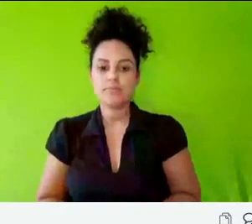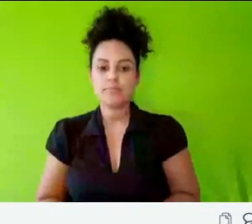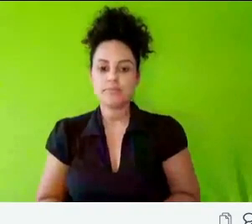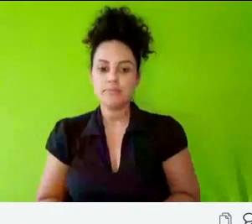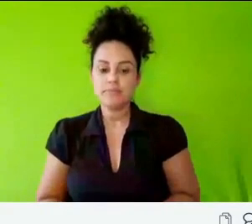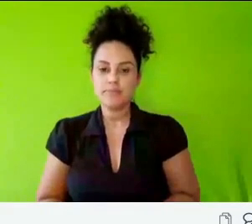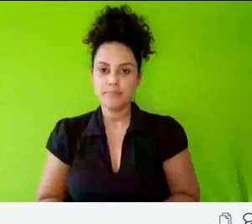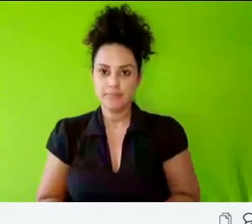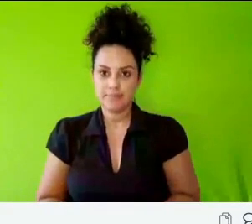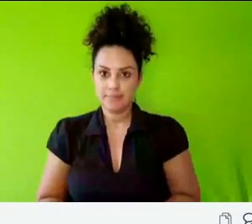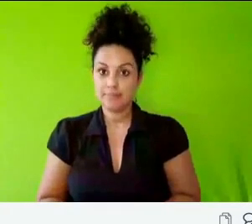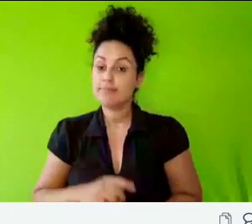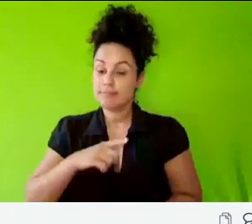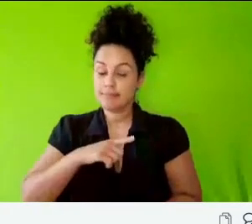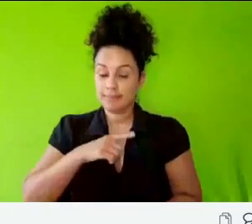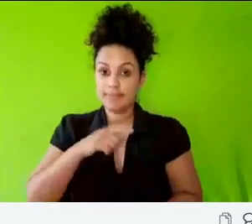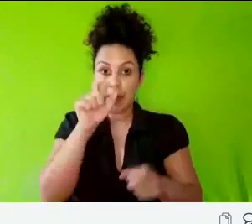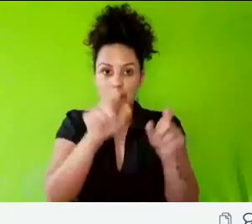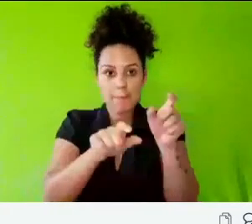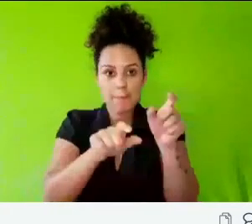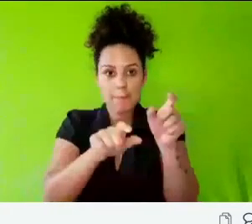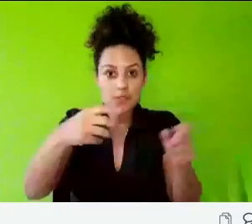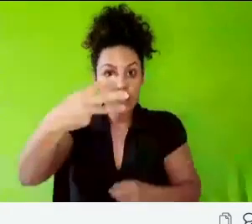38 inscritos.